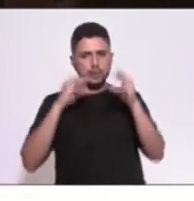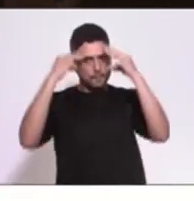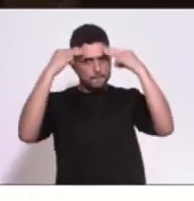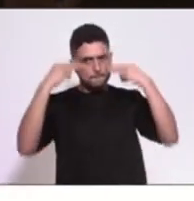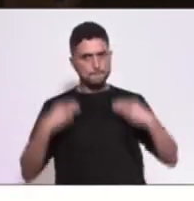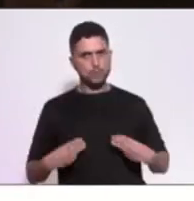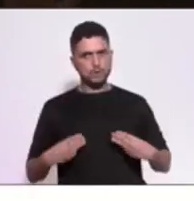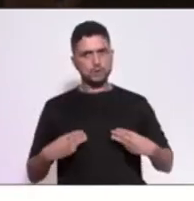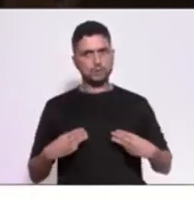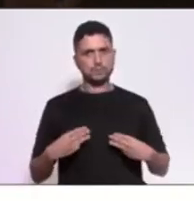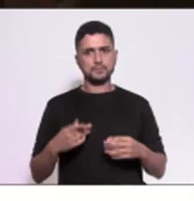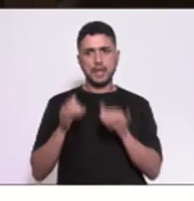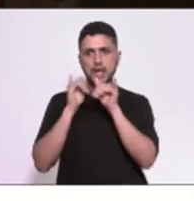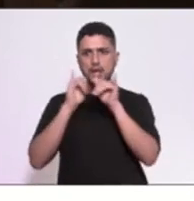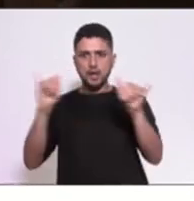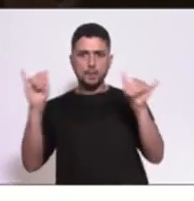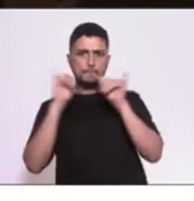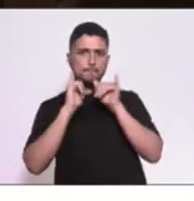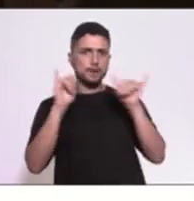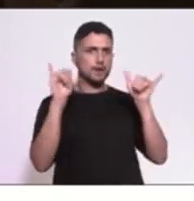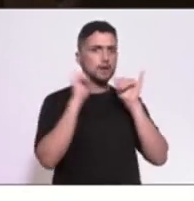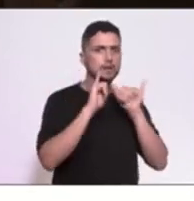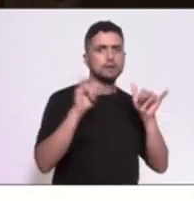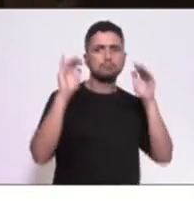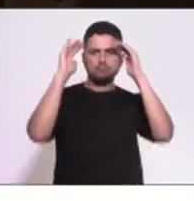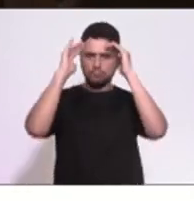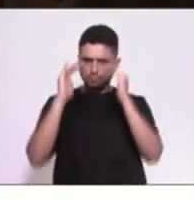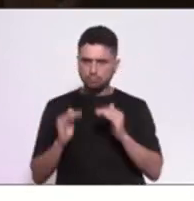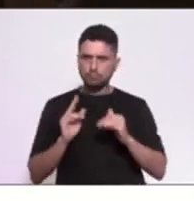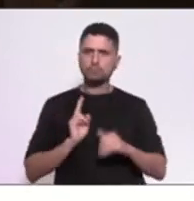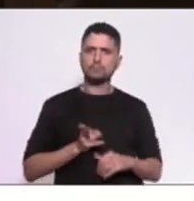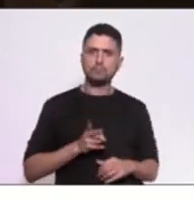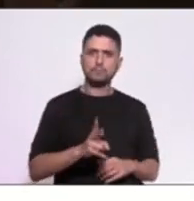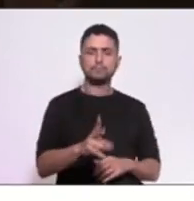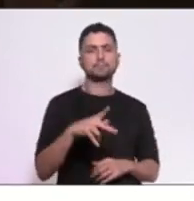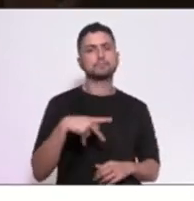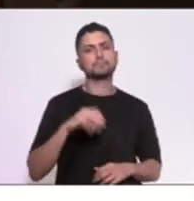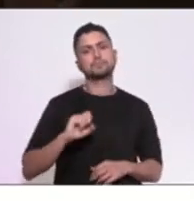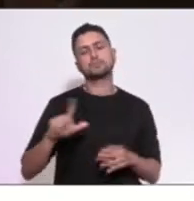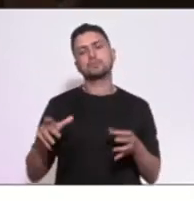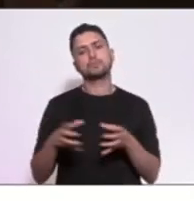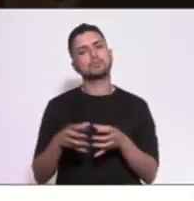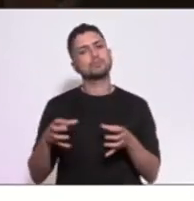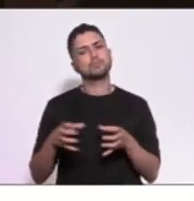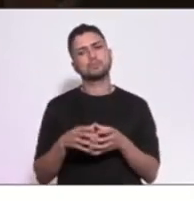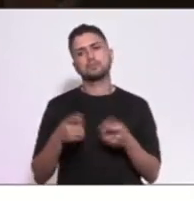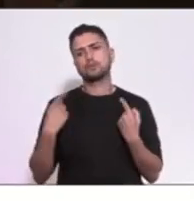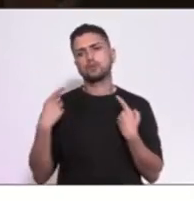que foi empregado durante sua campanha. Esse é o encaminhamento do PSL, pela